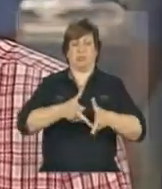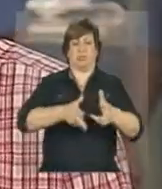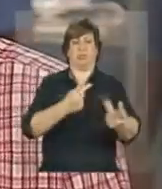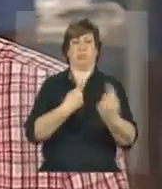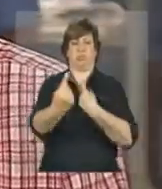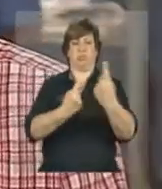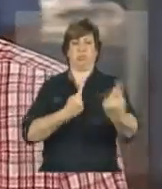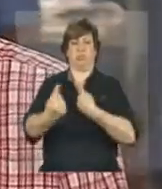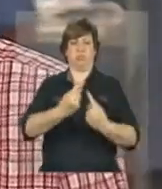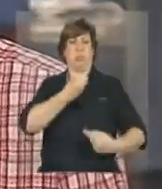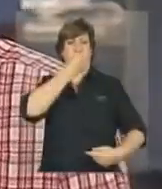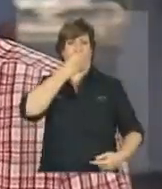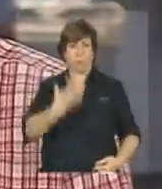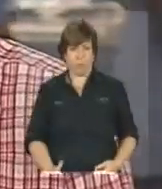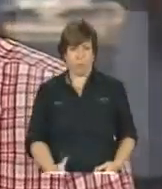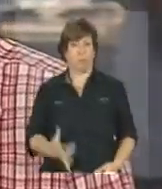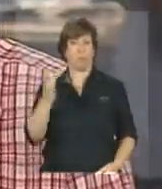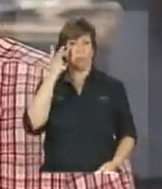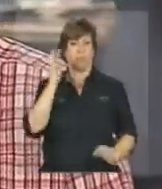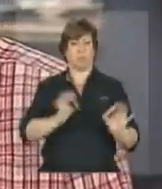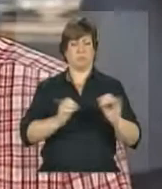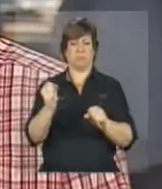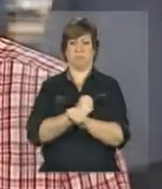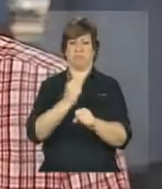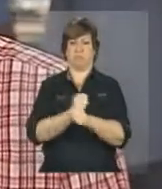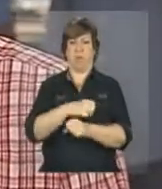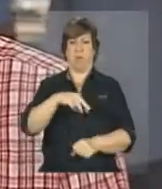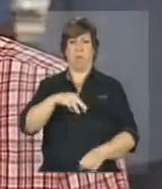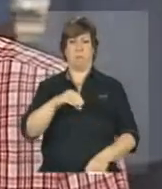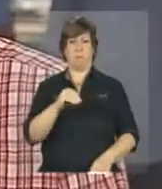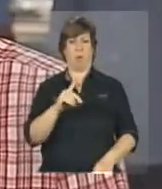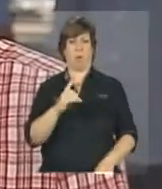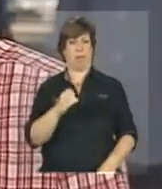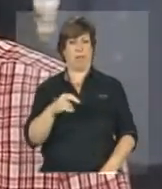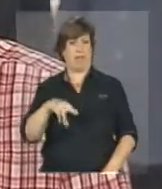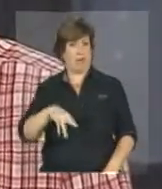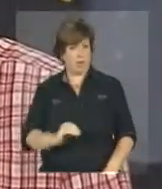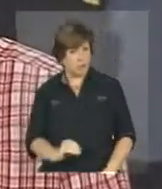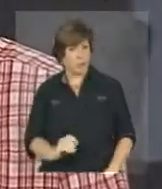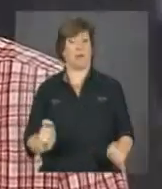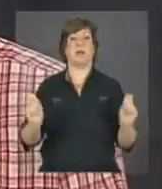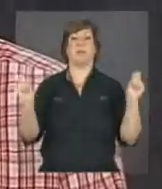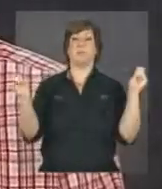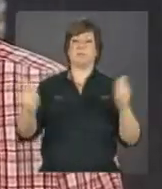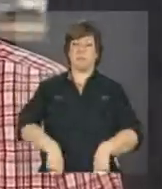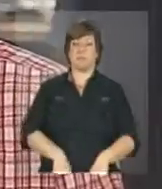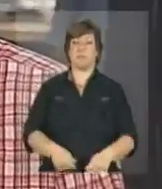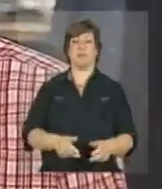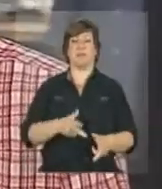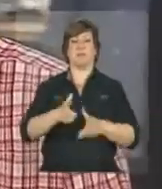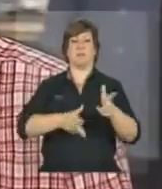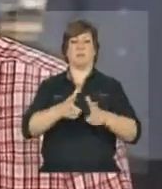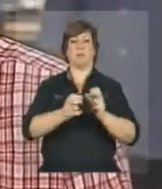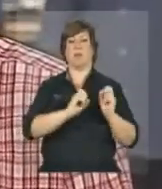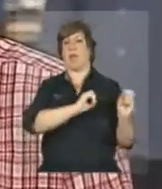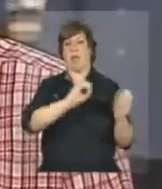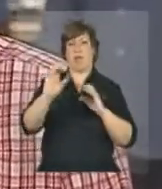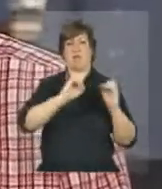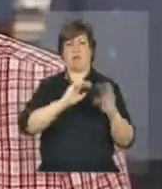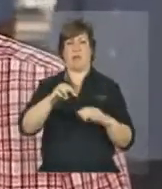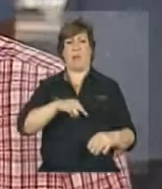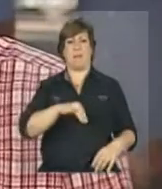grande capacidade, com padrões de construção moderno, capaz de transportar